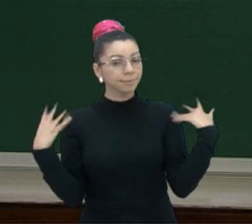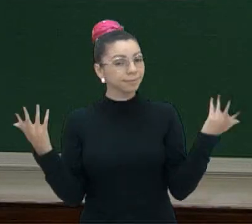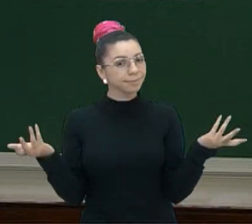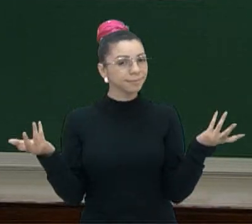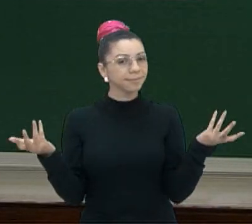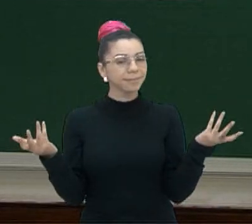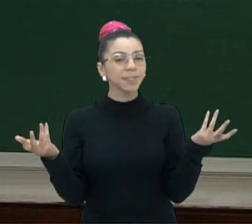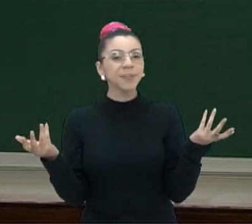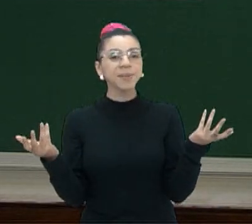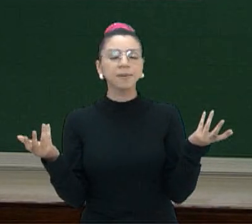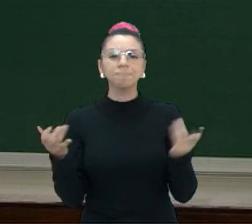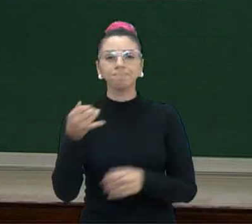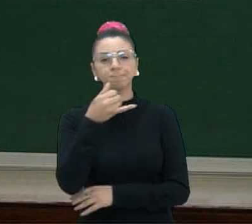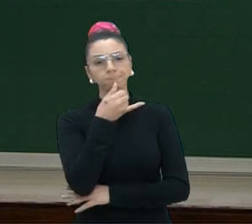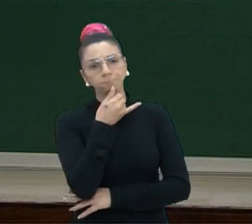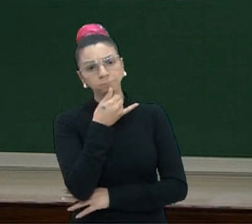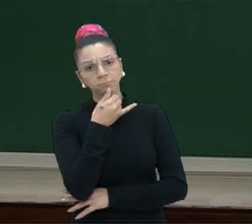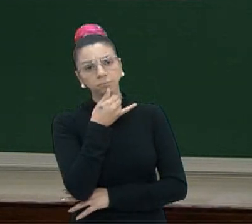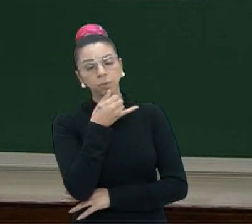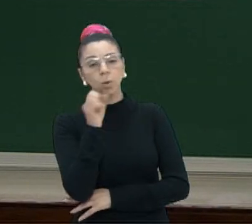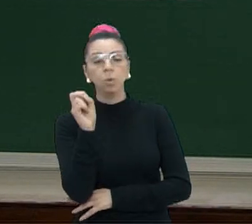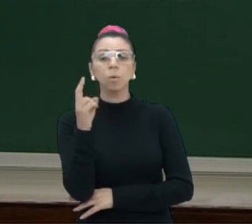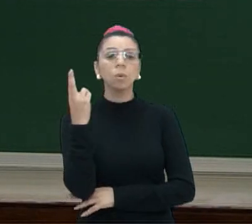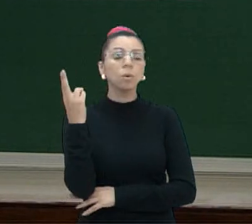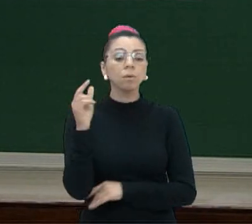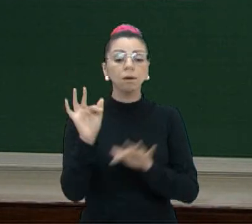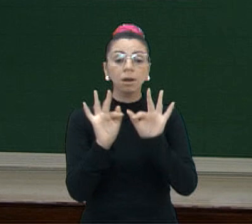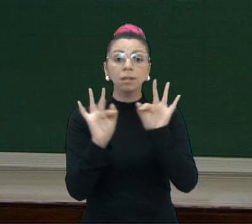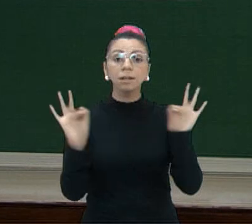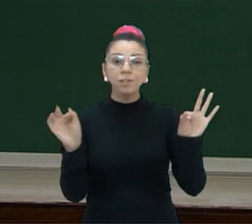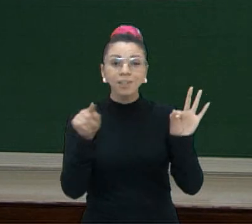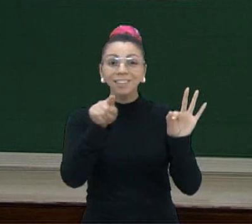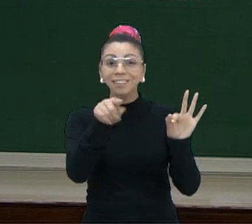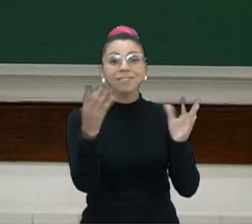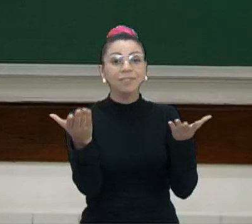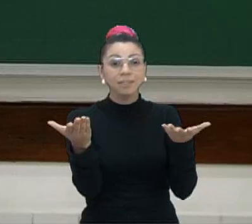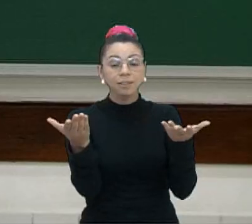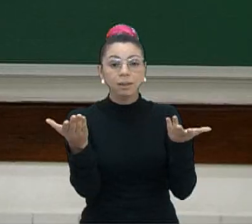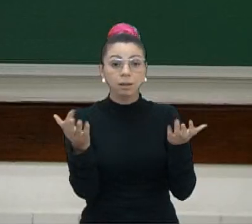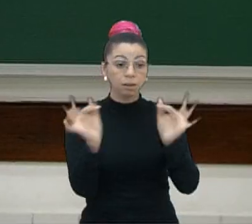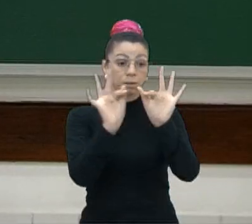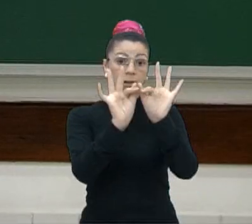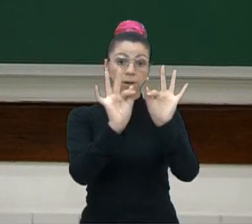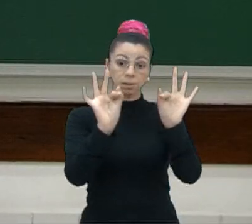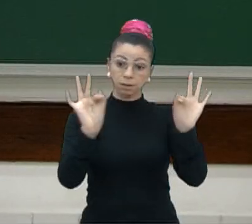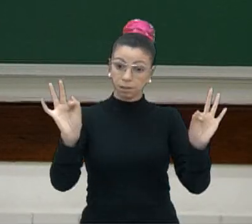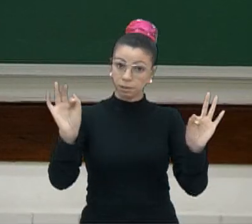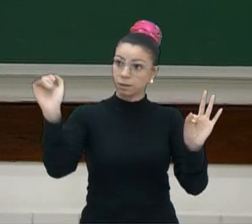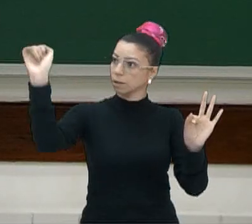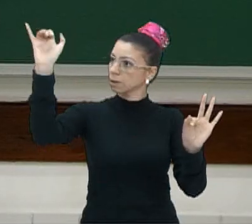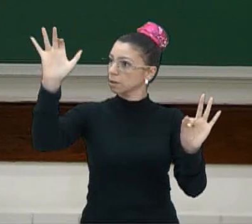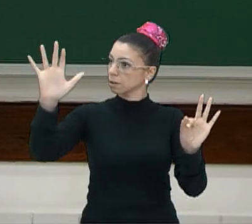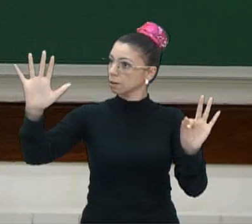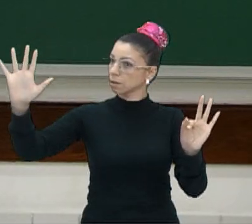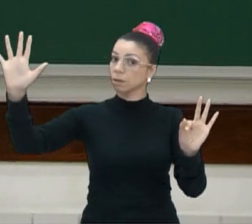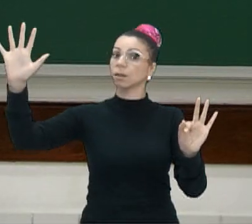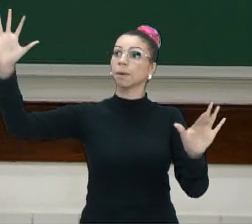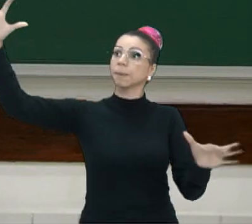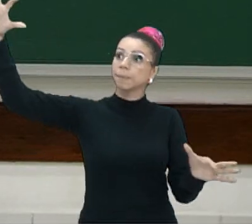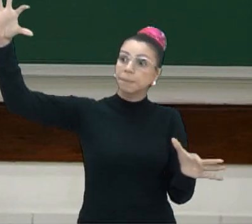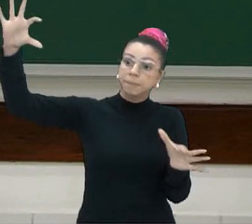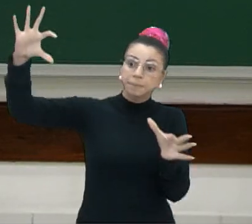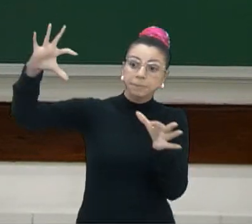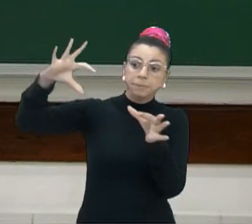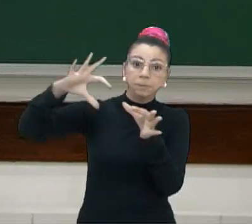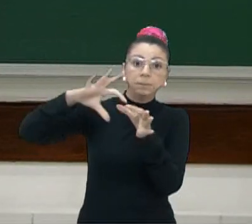traz uma sensação de tristeza? E qual será que foi a legenda que você colocou? Porque a legenda que você escreveu, ela tem a